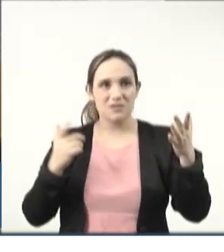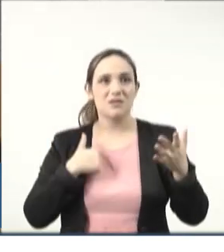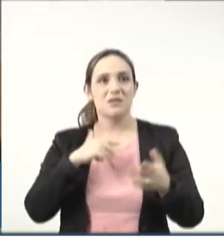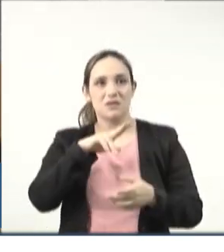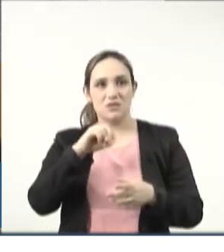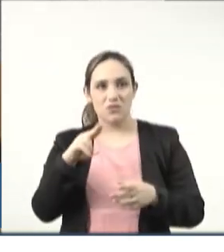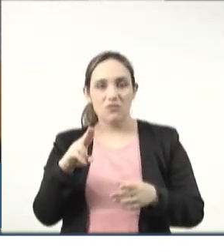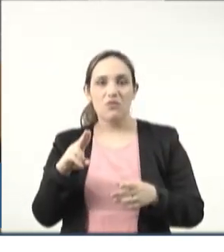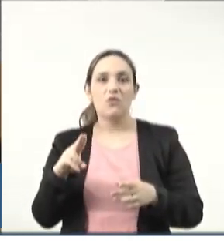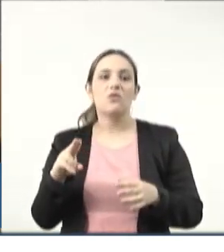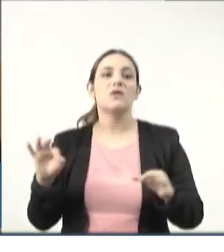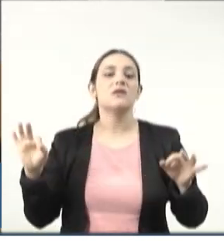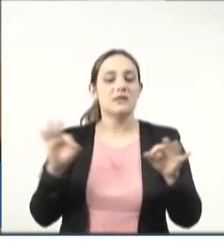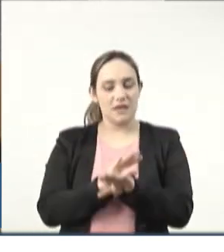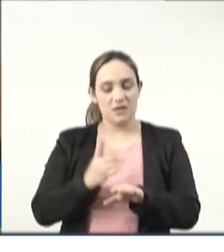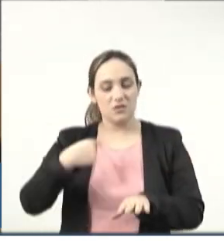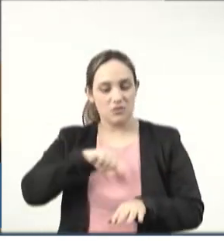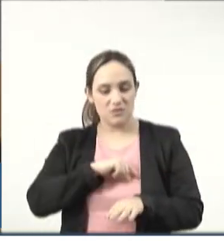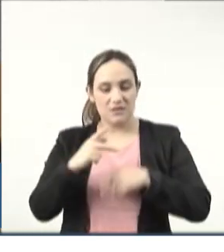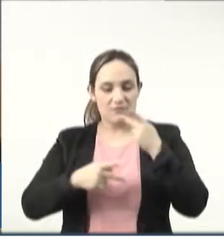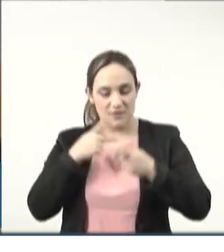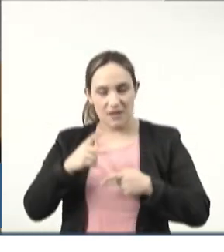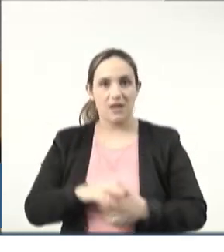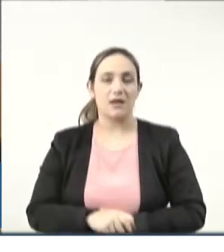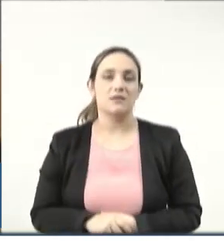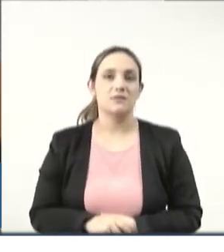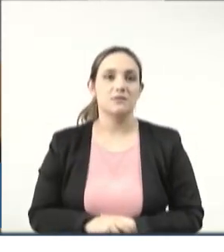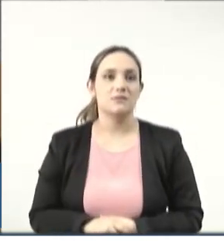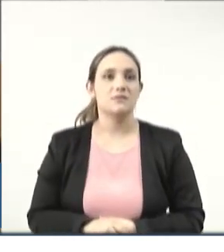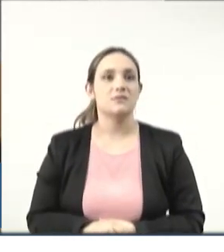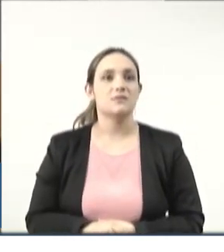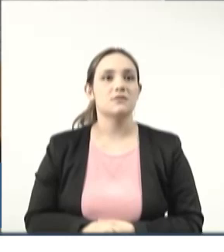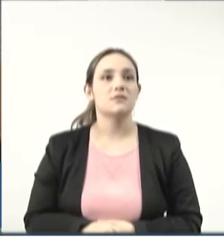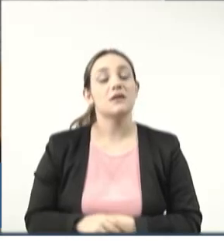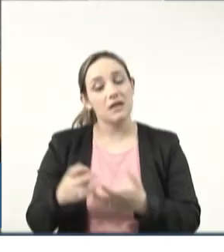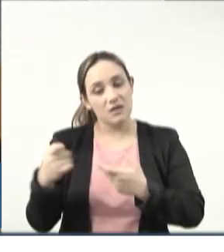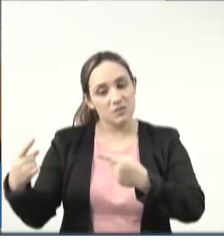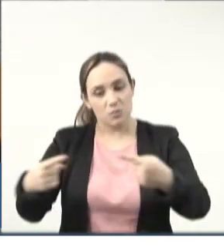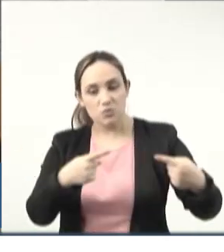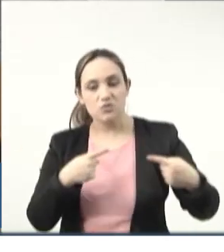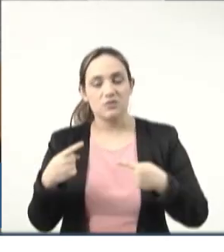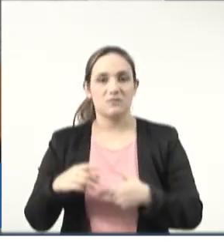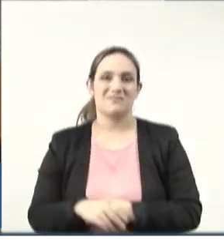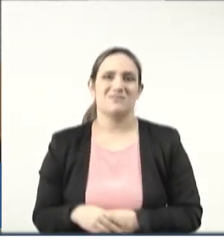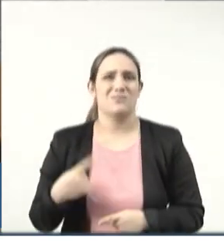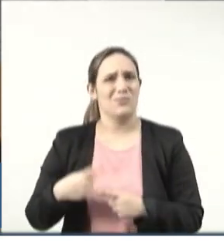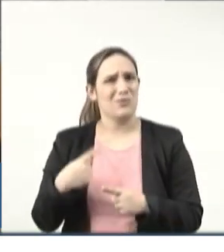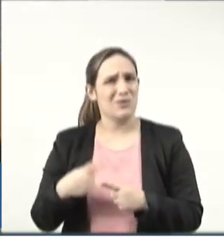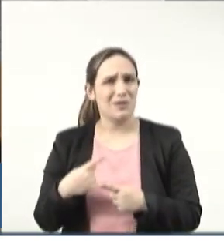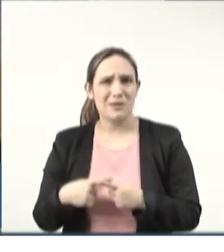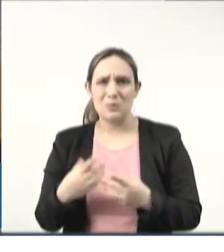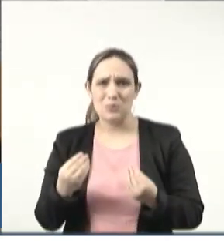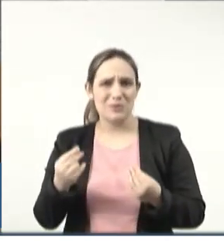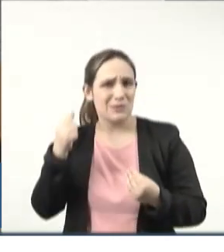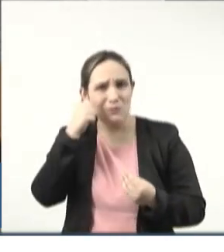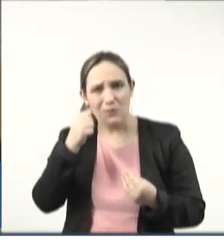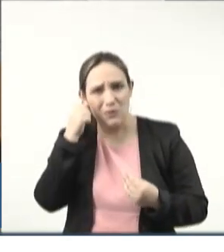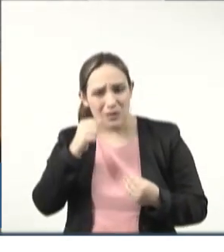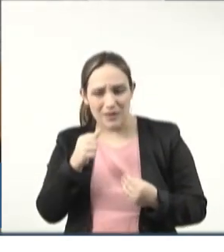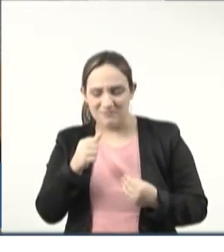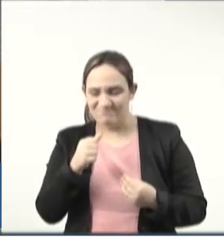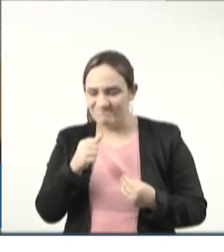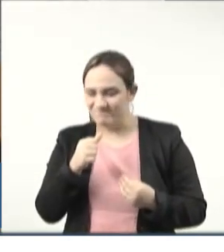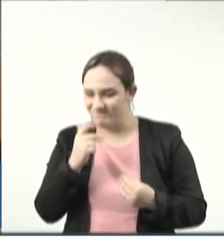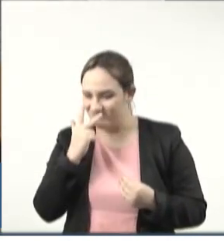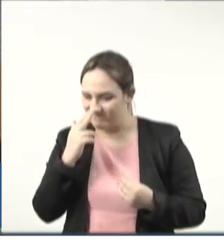essa primeira fase da nossa fala, quando a gente está aqui para discutir por que tantas mulheres são agredidas pelos